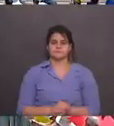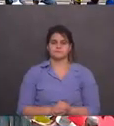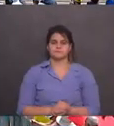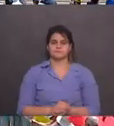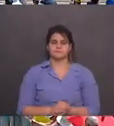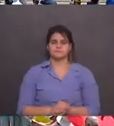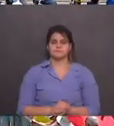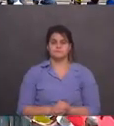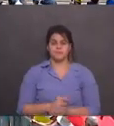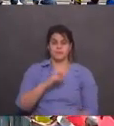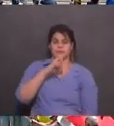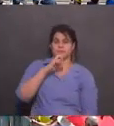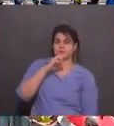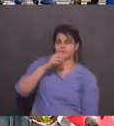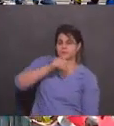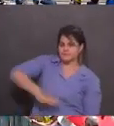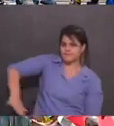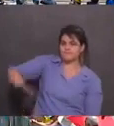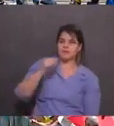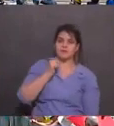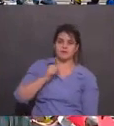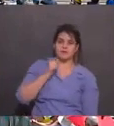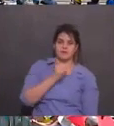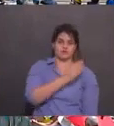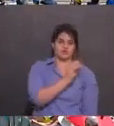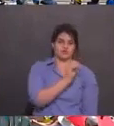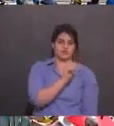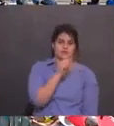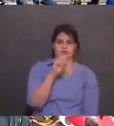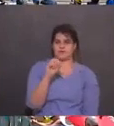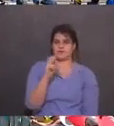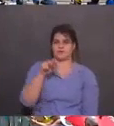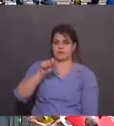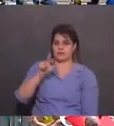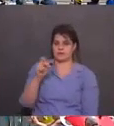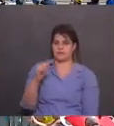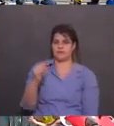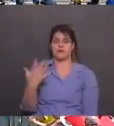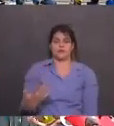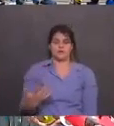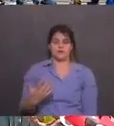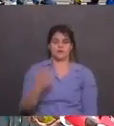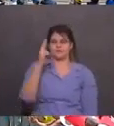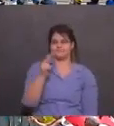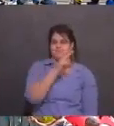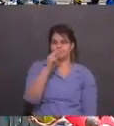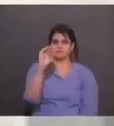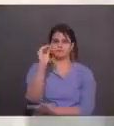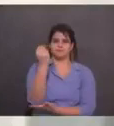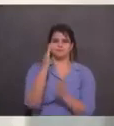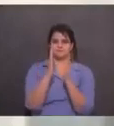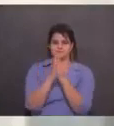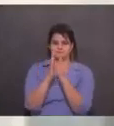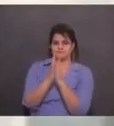Bispo desta diocese, Leiria Fátima, Dom José Ornelas, vai agora proceder à bênção dos objetos religiosos e dirigir